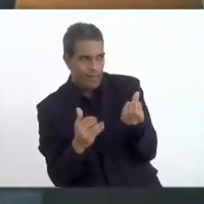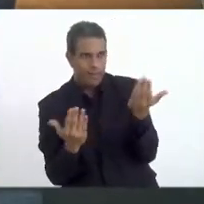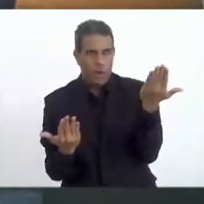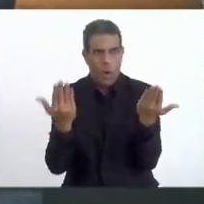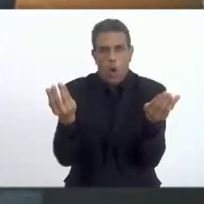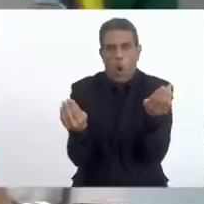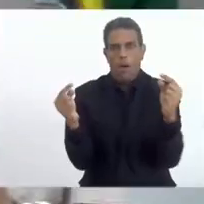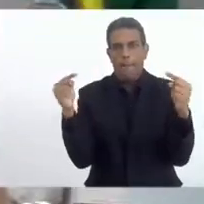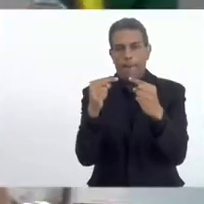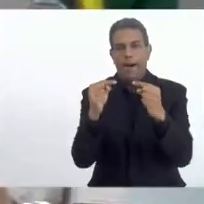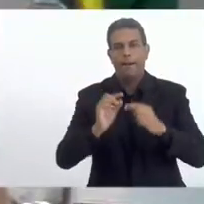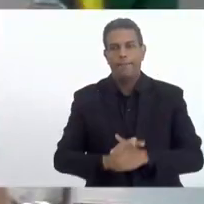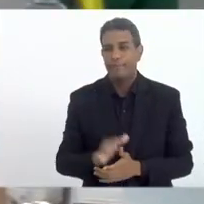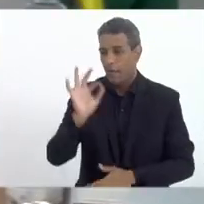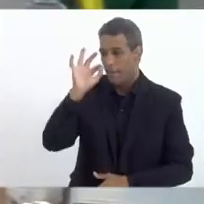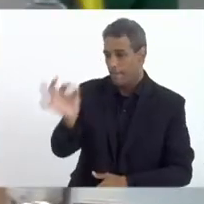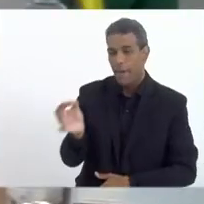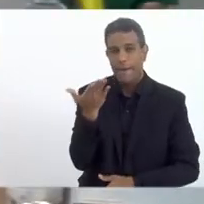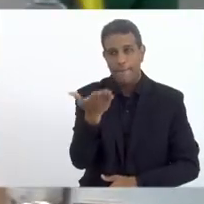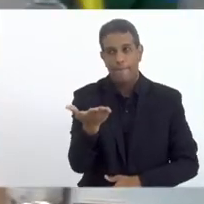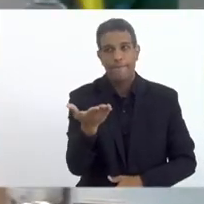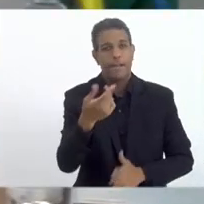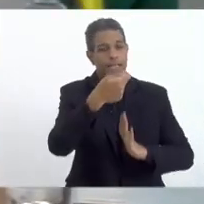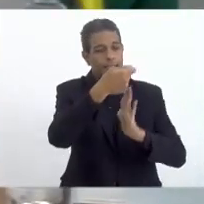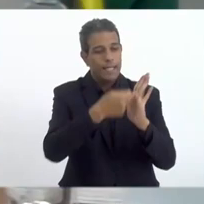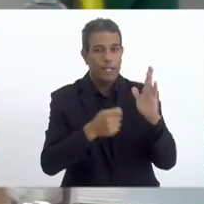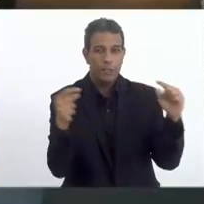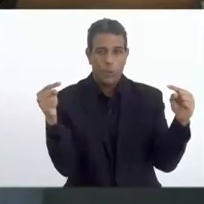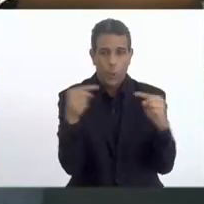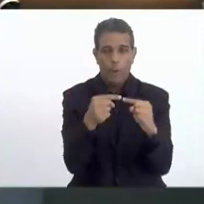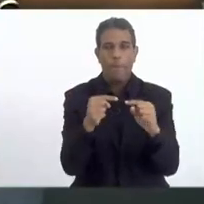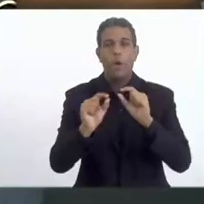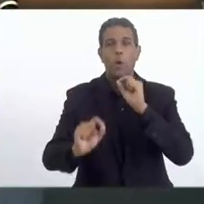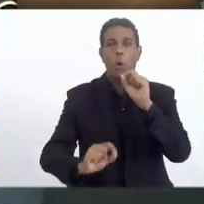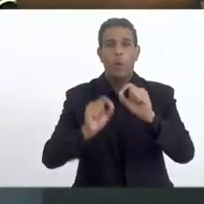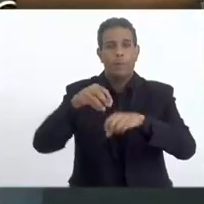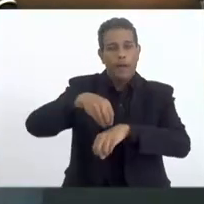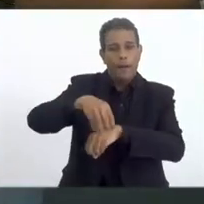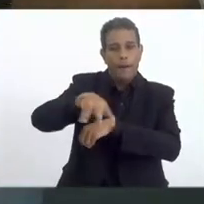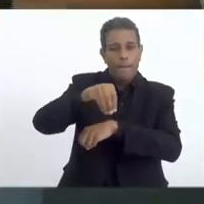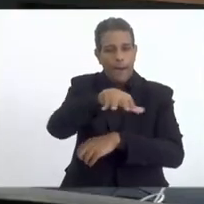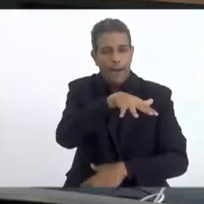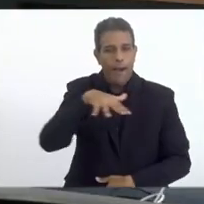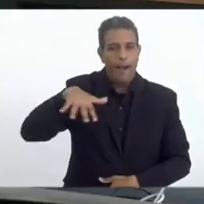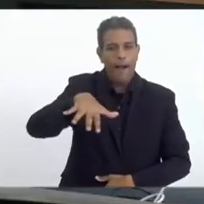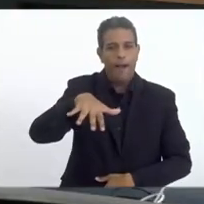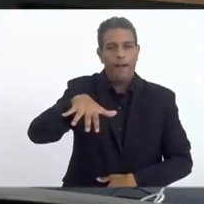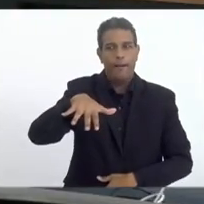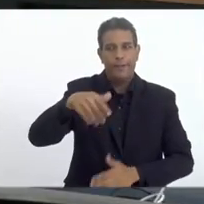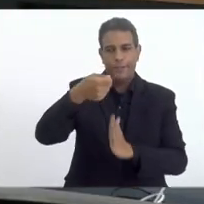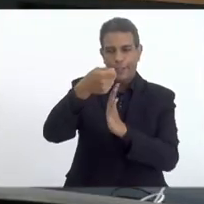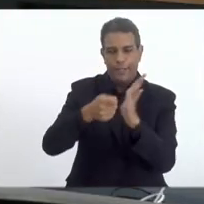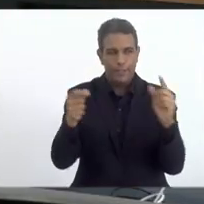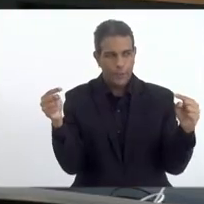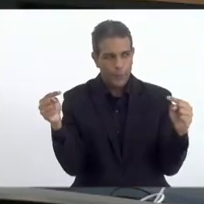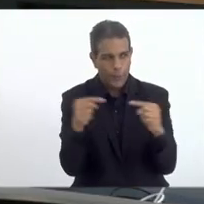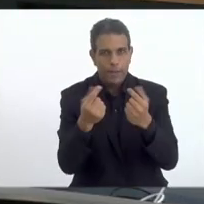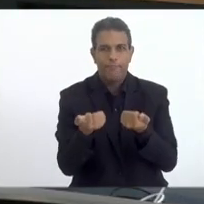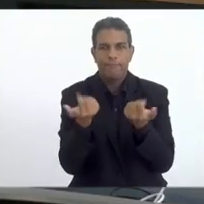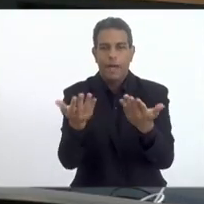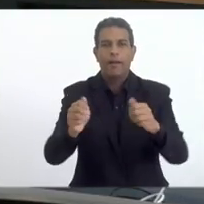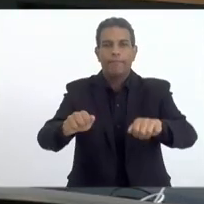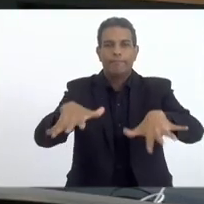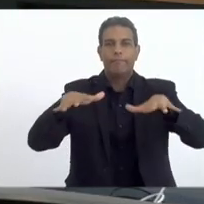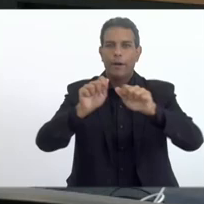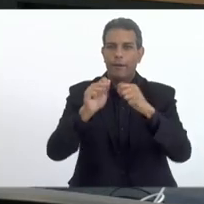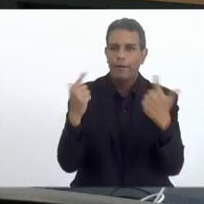ajuste. Essa equalização. Perfeito. O texto mais próximo possível. O que eu digo é que, uma vez que o projeto volte que ele vá a plenário, ele